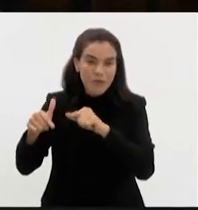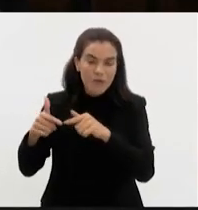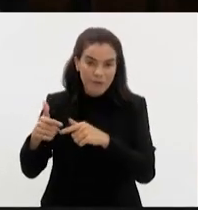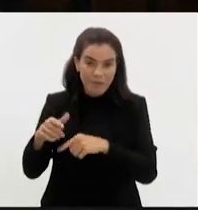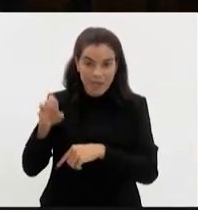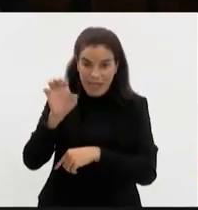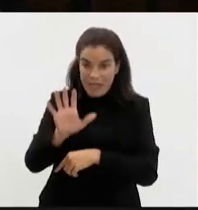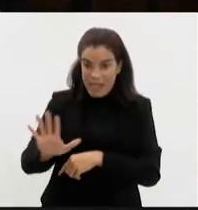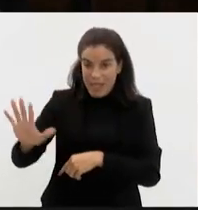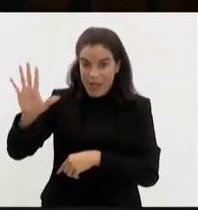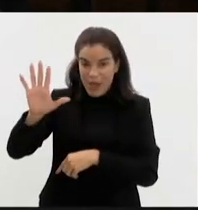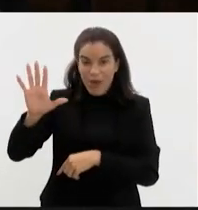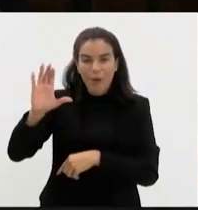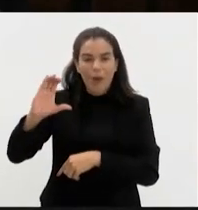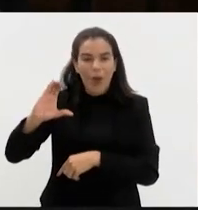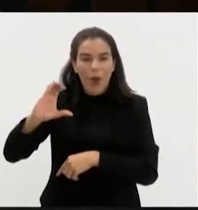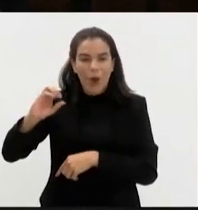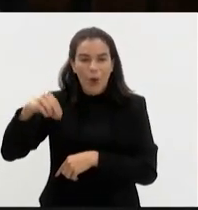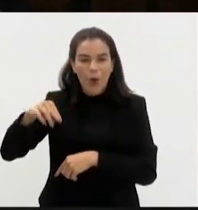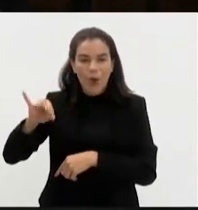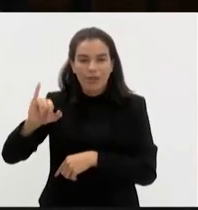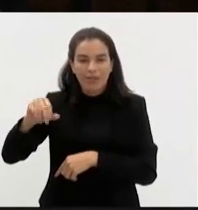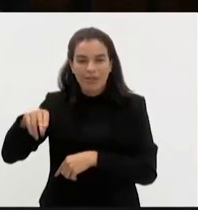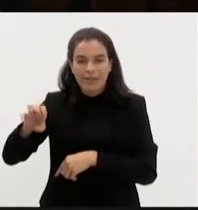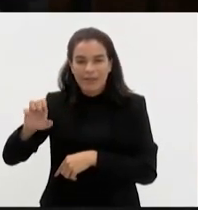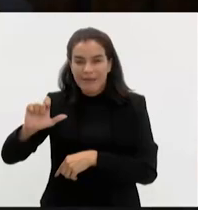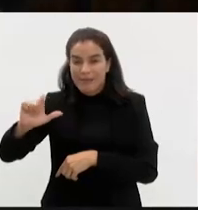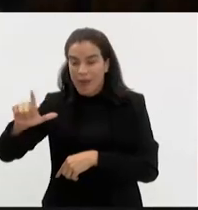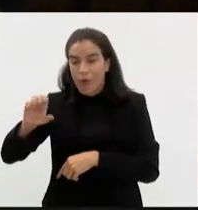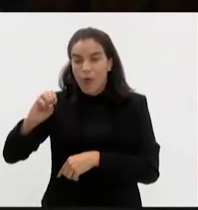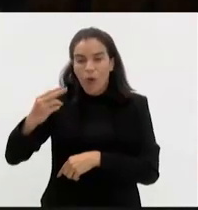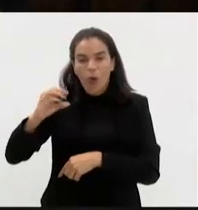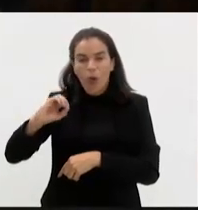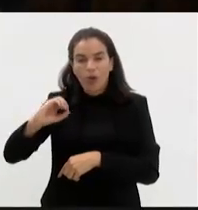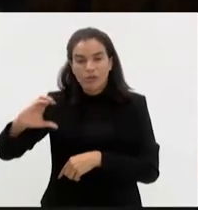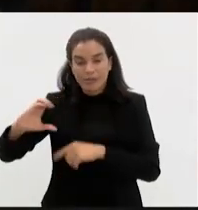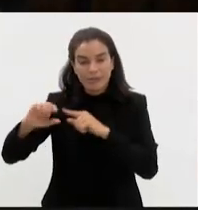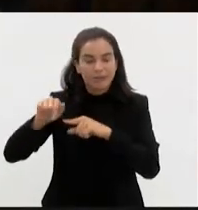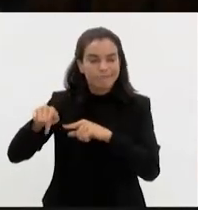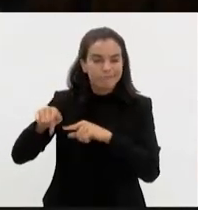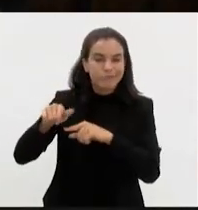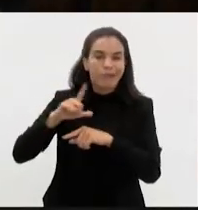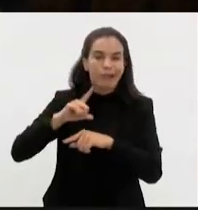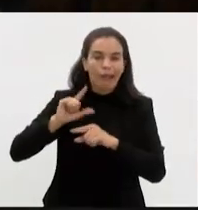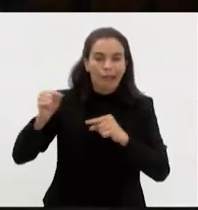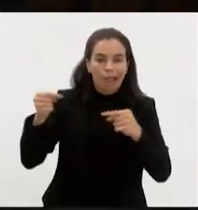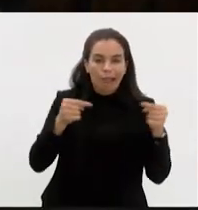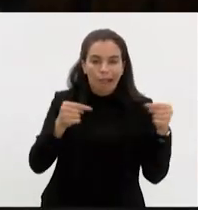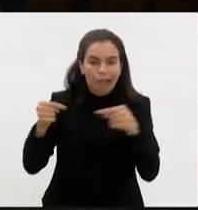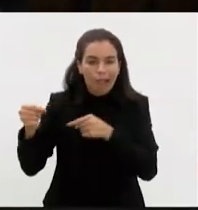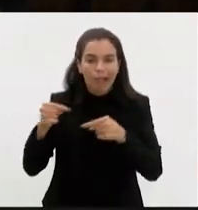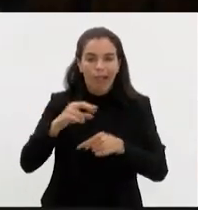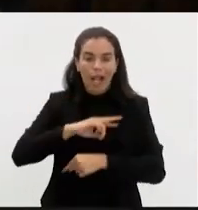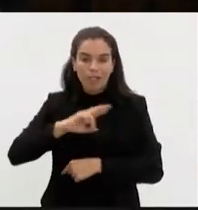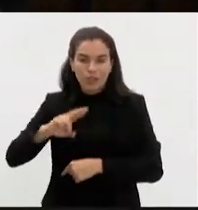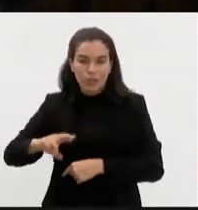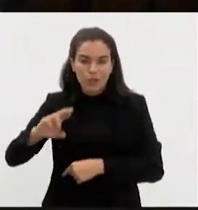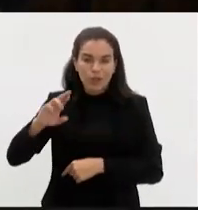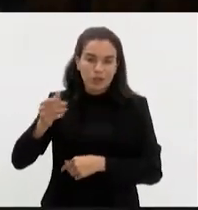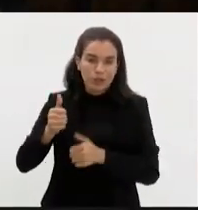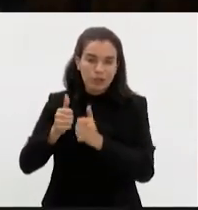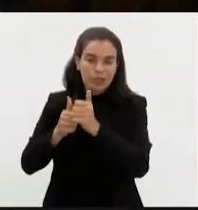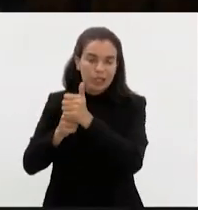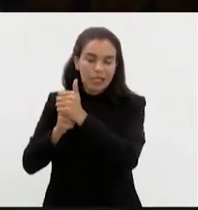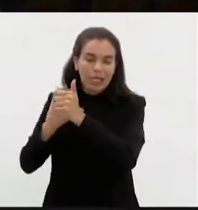na Europa Continental eh ocidental os partidos socialistas versus os partidos Democrata cristãos né ou sociais